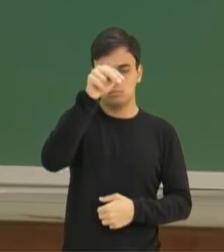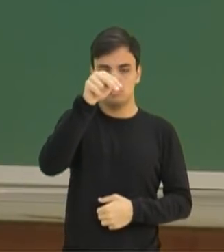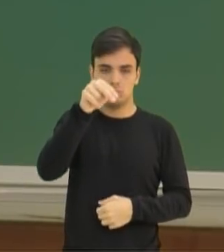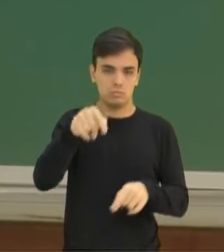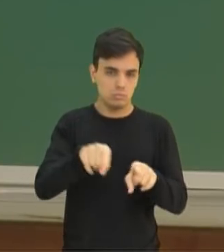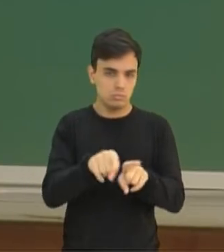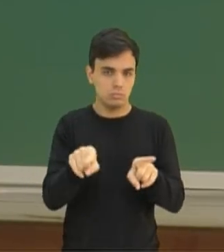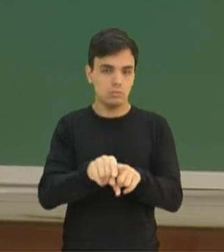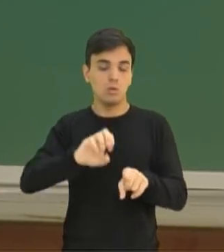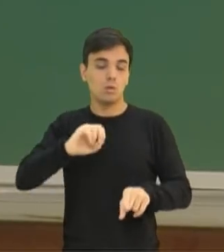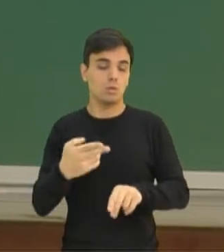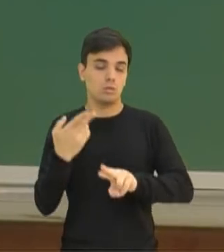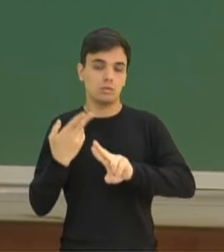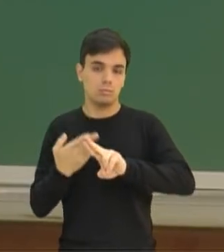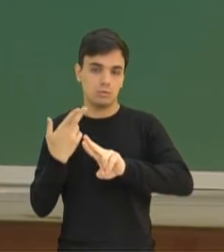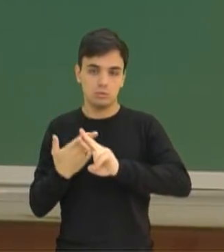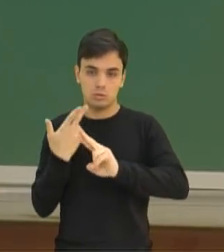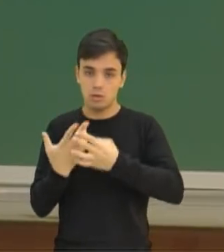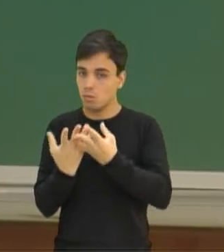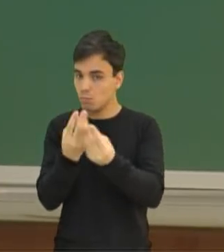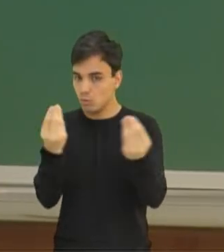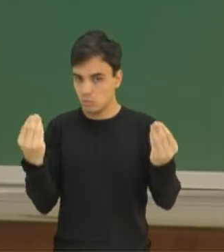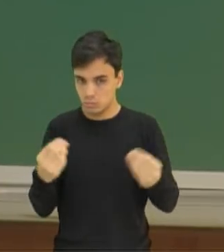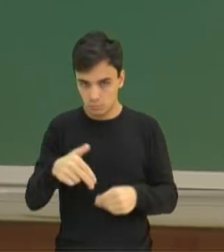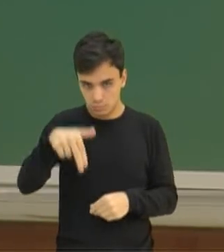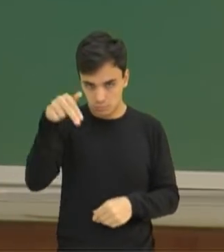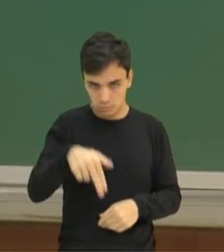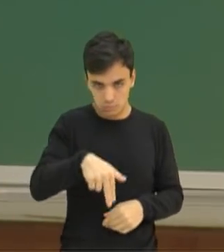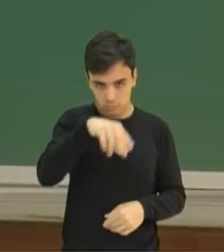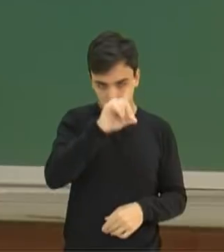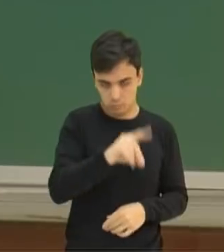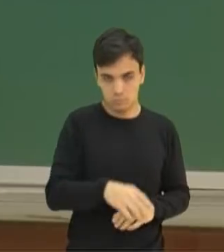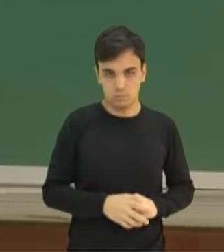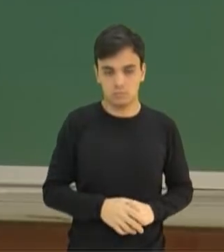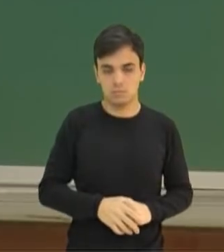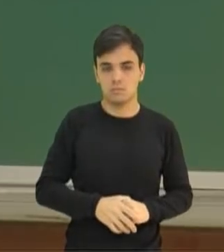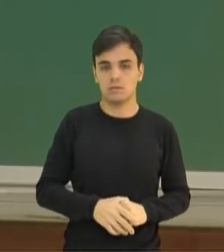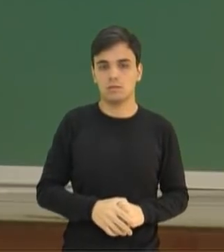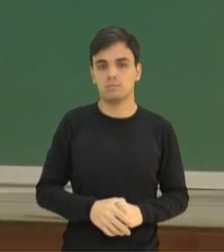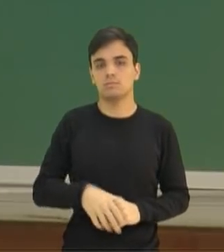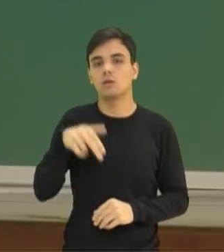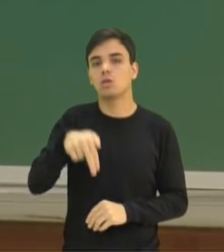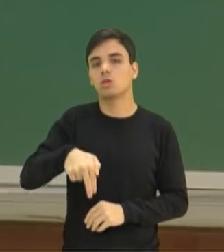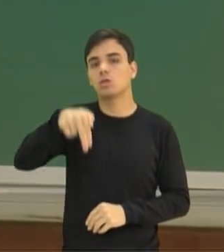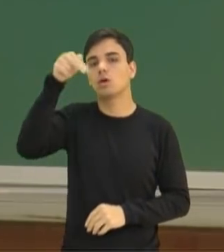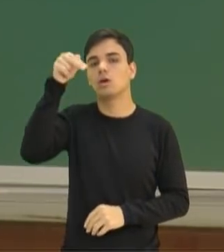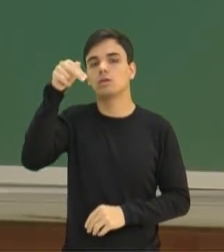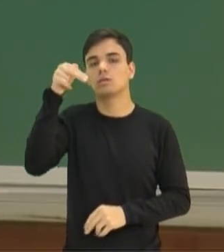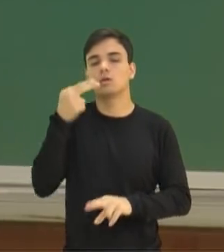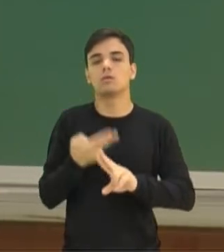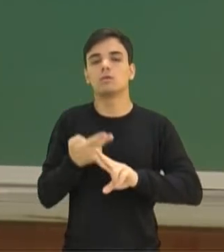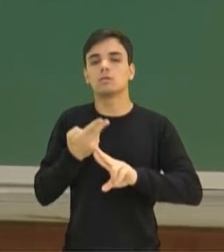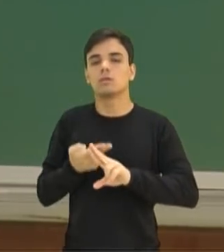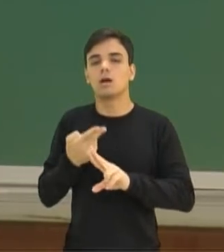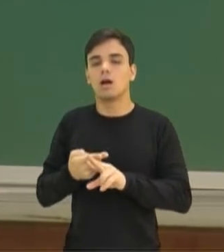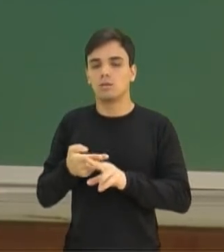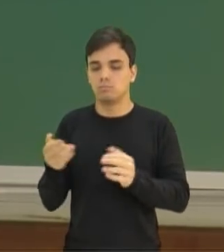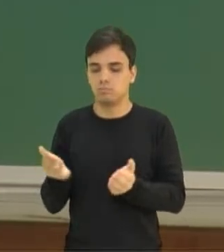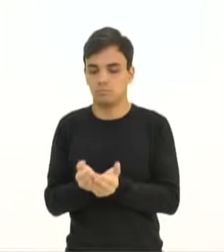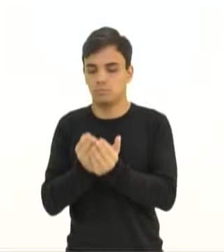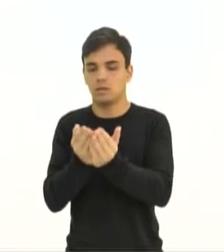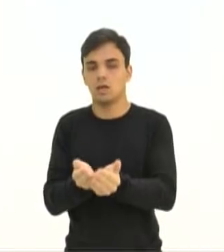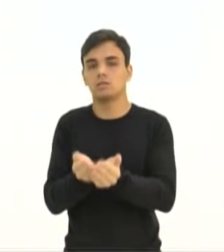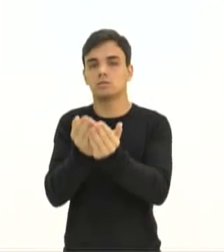seja, bastante utilizados na região Nordeste. No Norte, o uso de barcos devido à facilidade